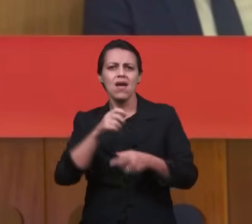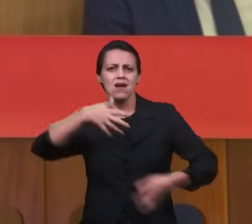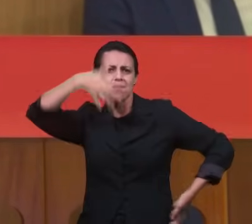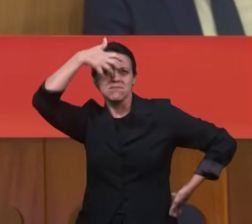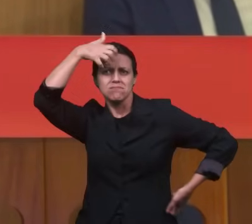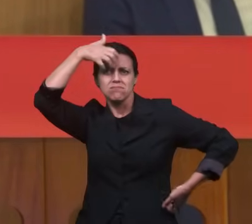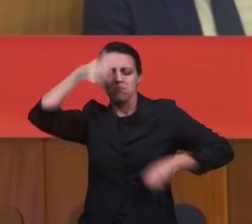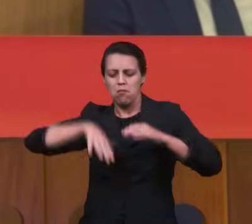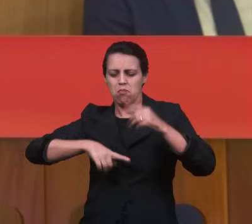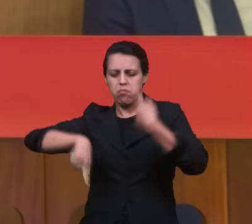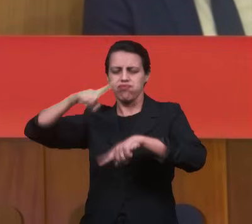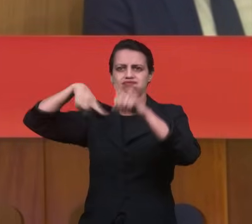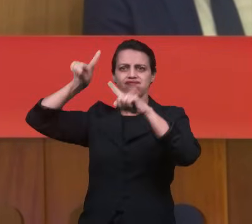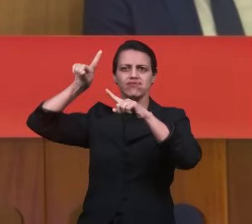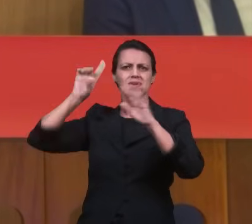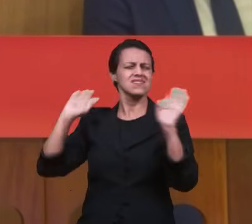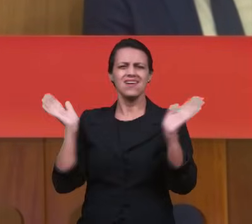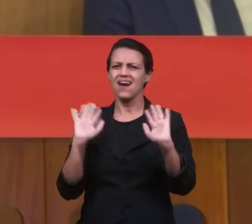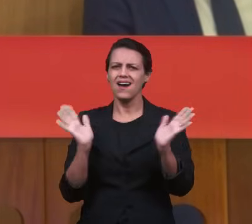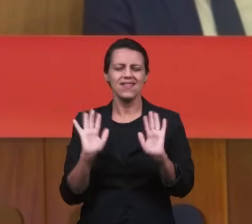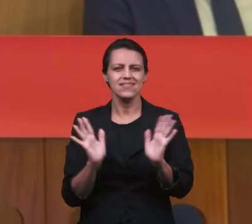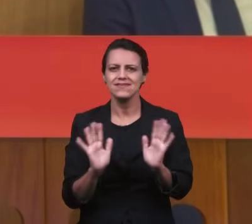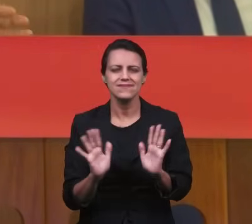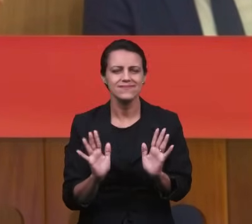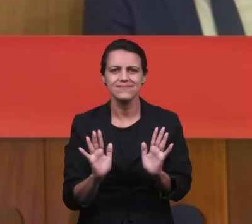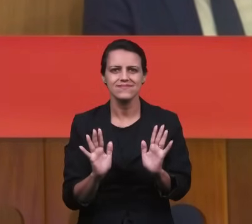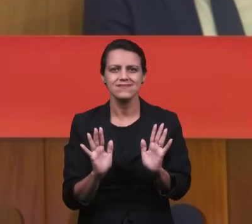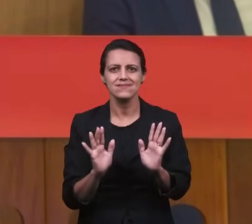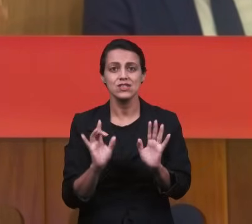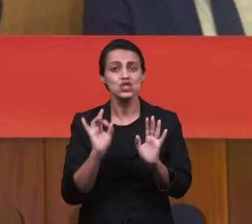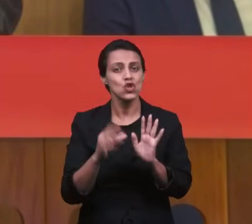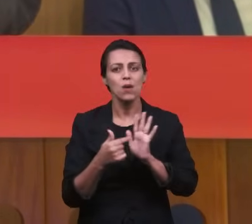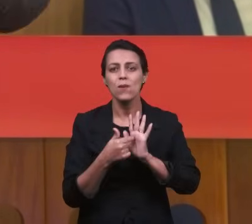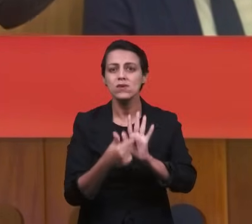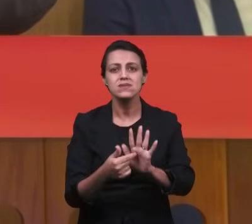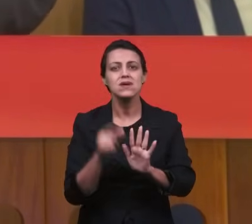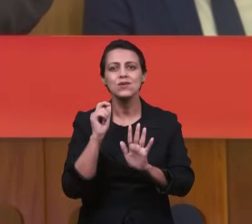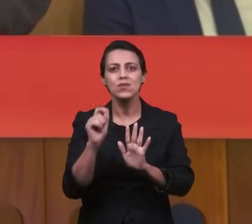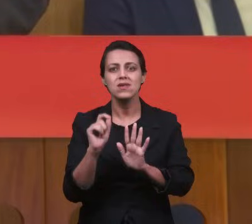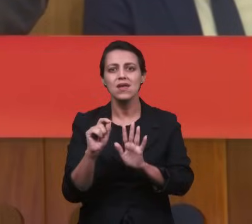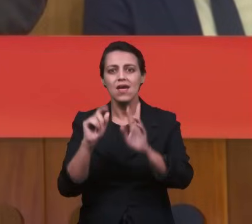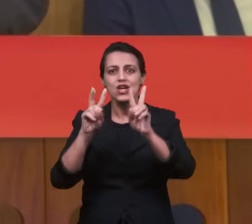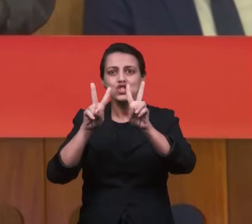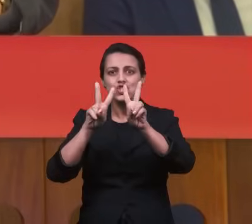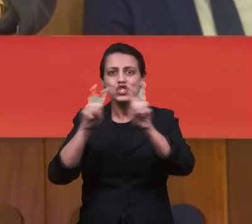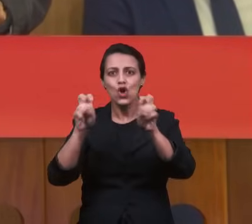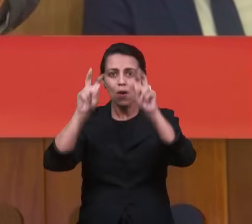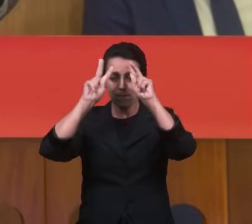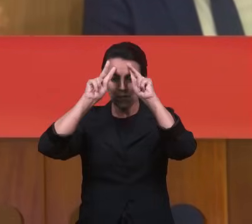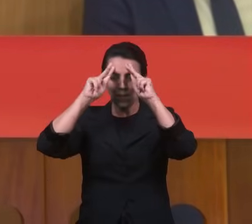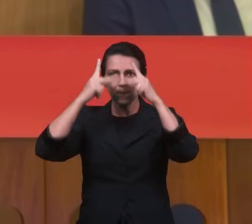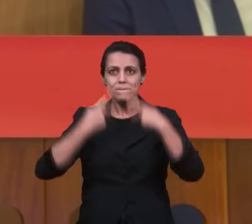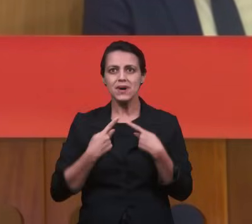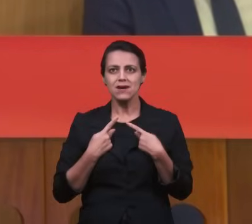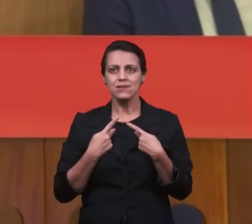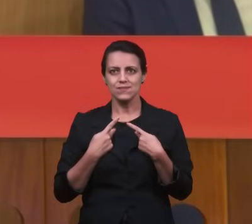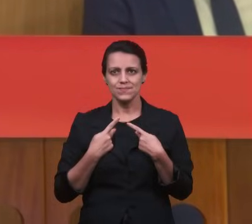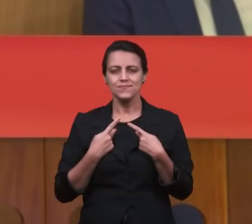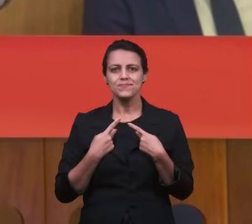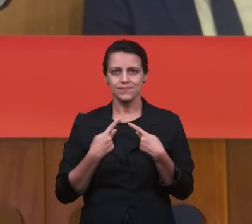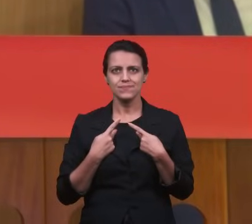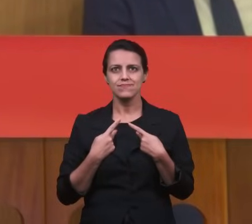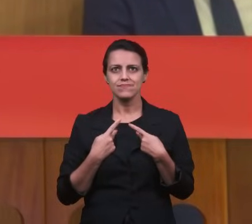do plano que nós pertencemos, que somos gente. Não somos contra, evidentemente, os macacos, mas não